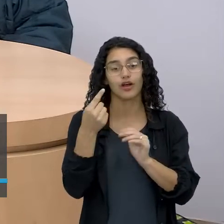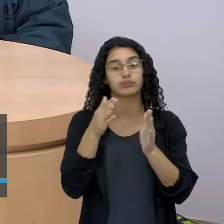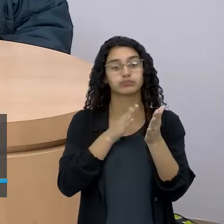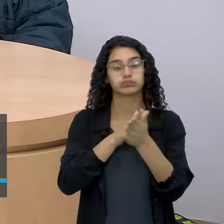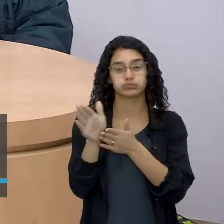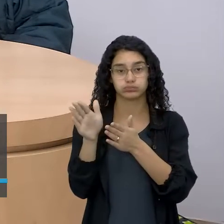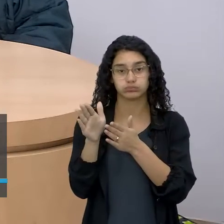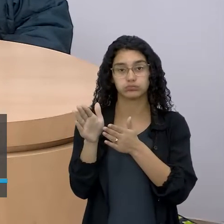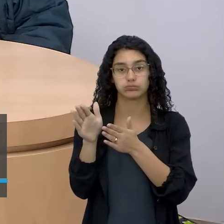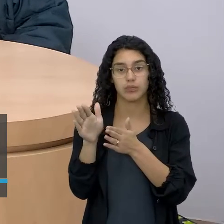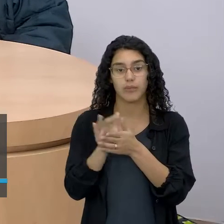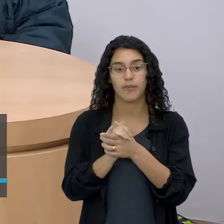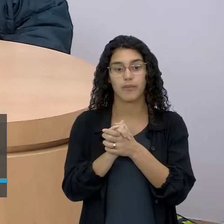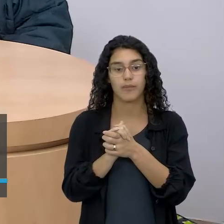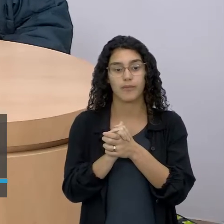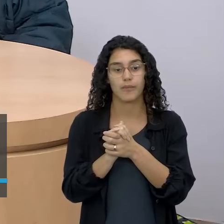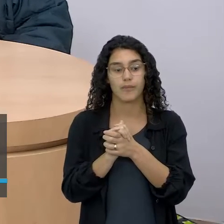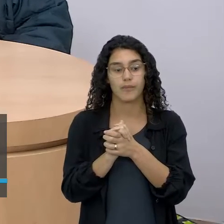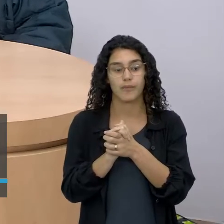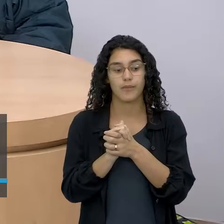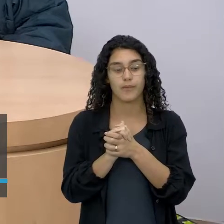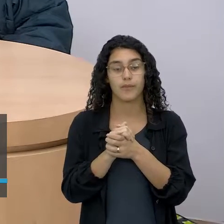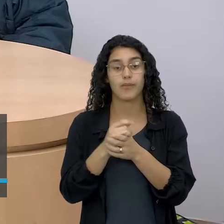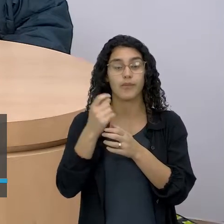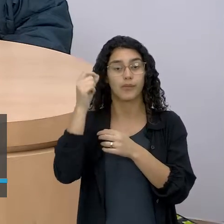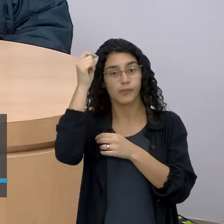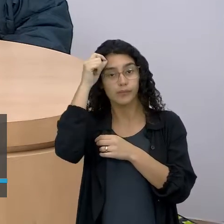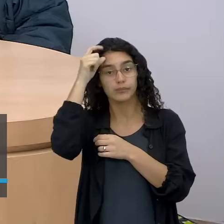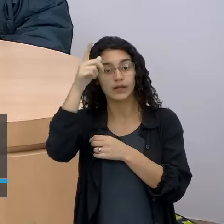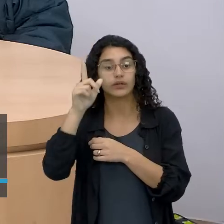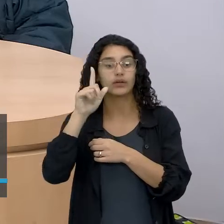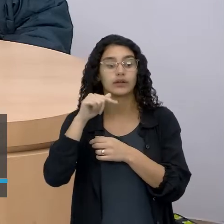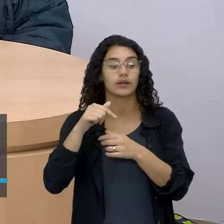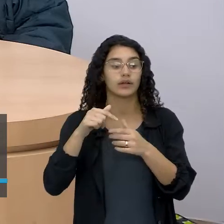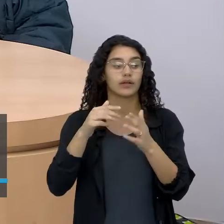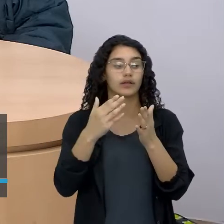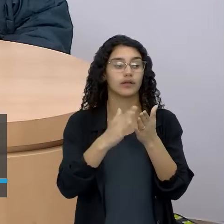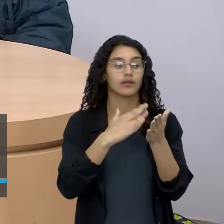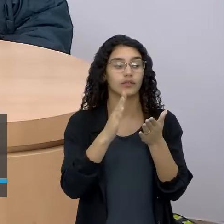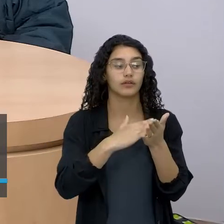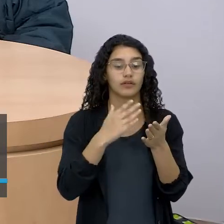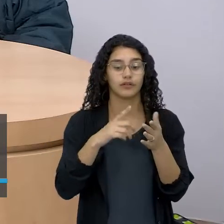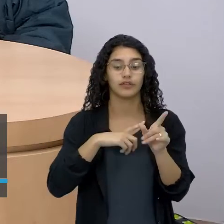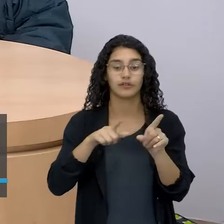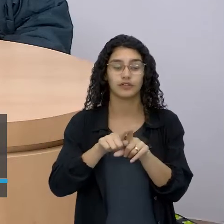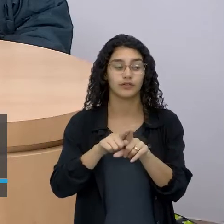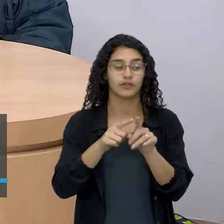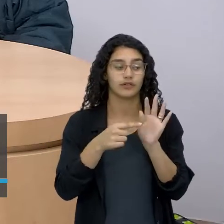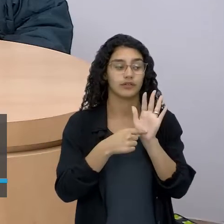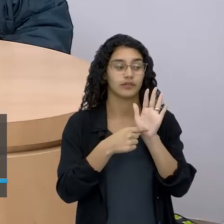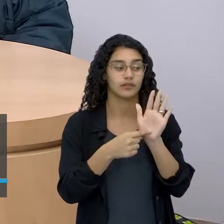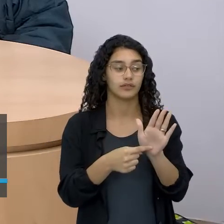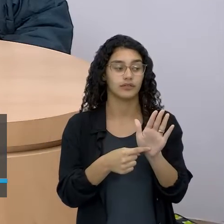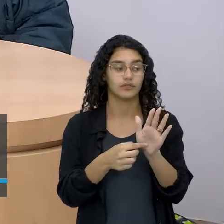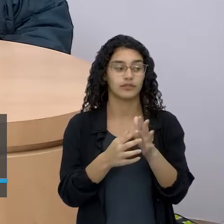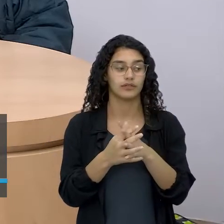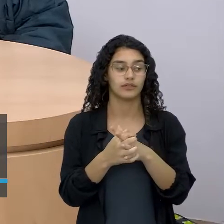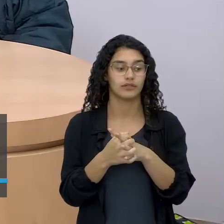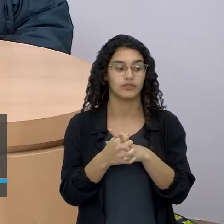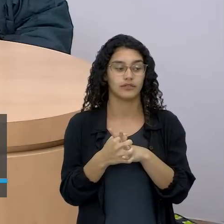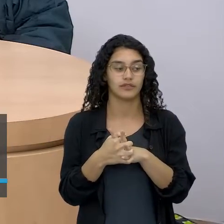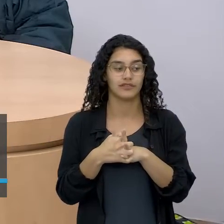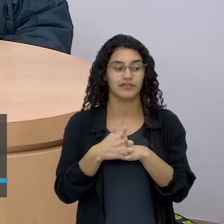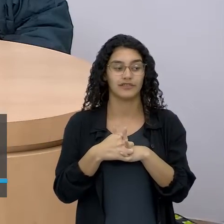sair de um enquadramento de conhecimento que era um livro sobre algo estático para